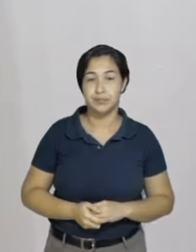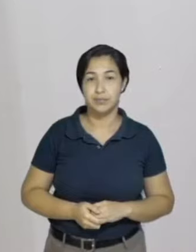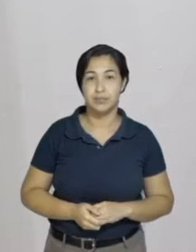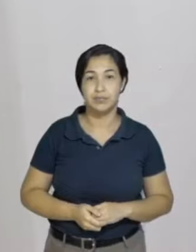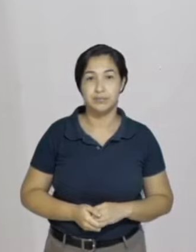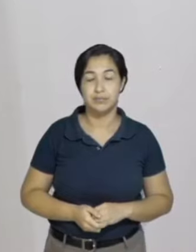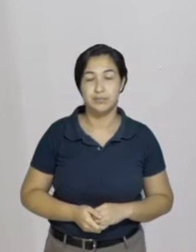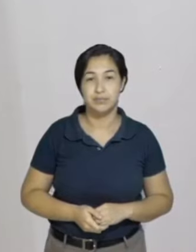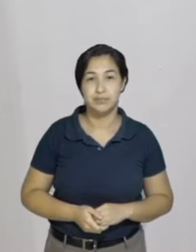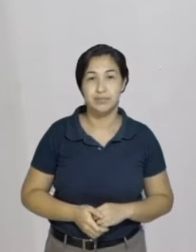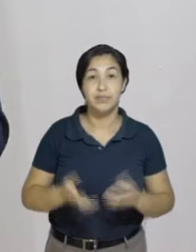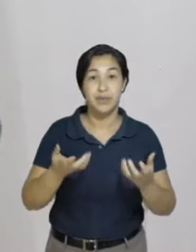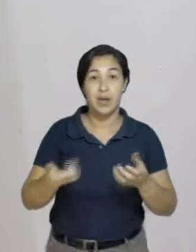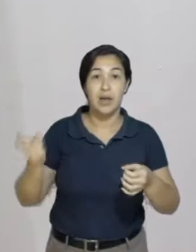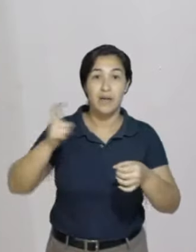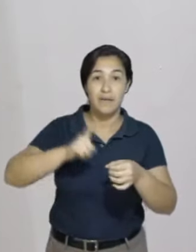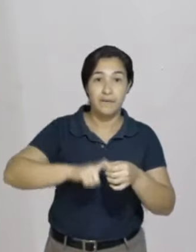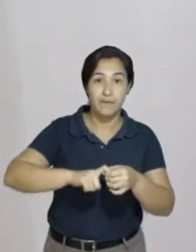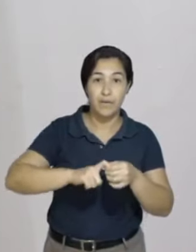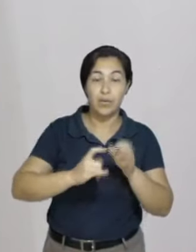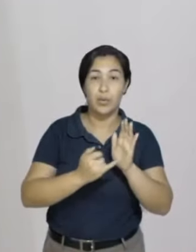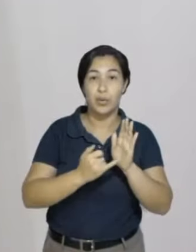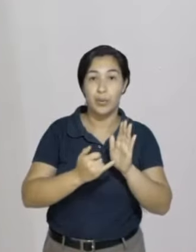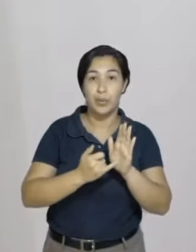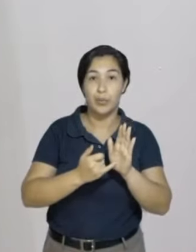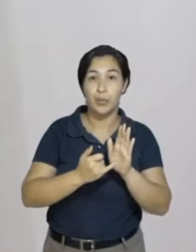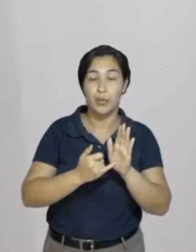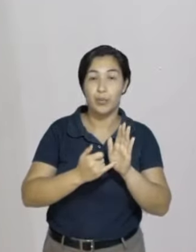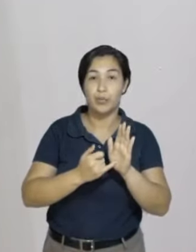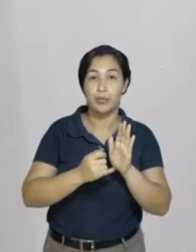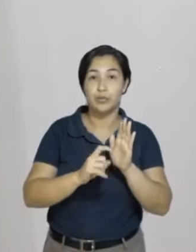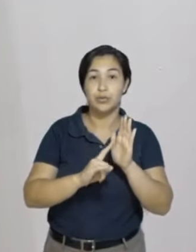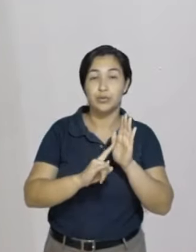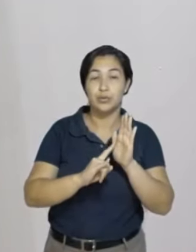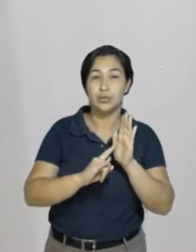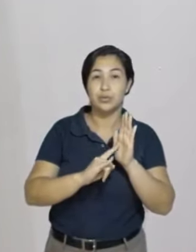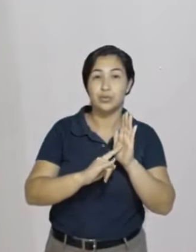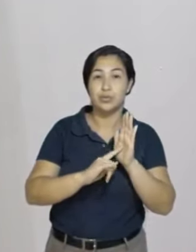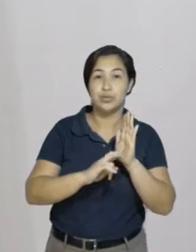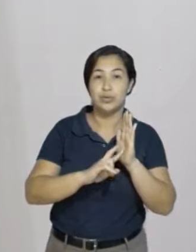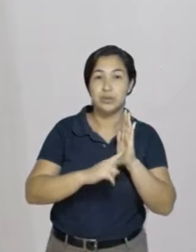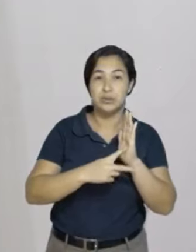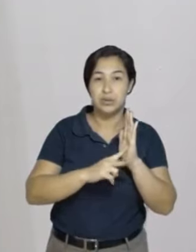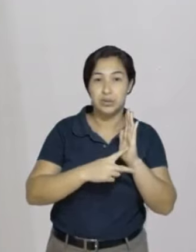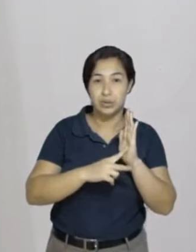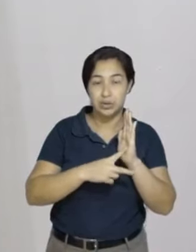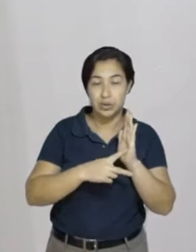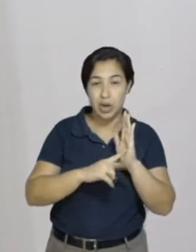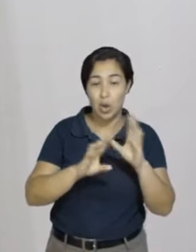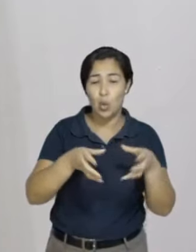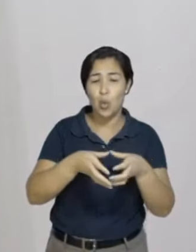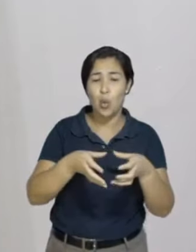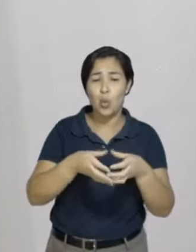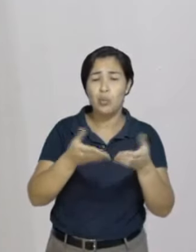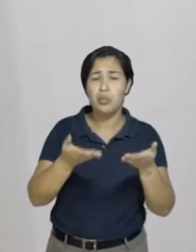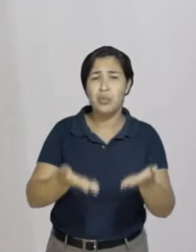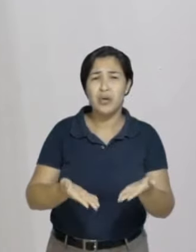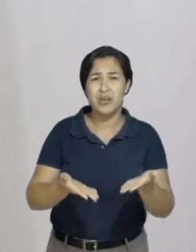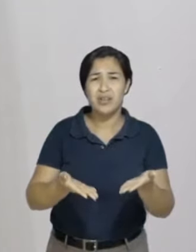querem a volta do imposto sindical para manter o privilégio de um pequeno grupo A custas do trabalhador brasileiro